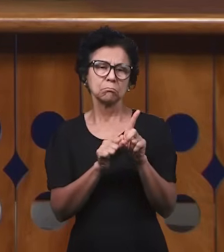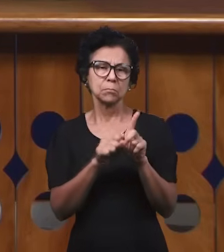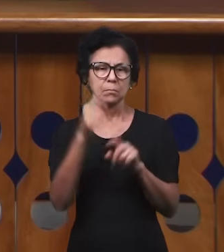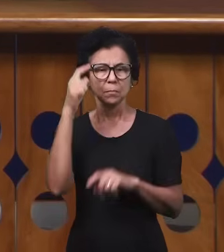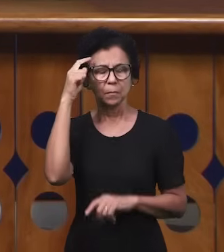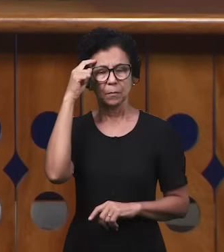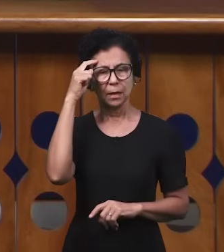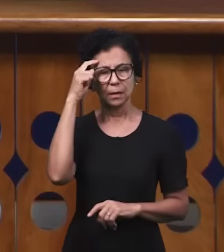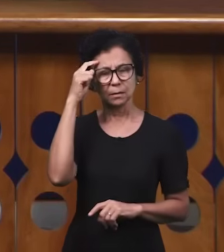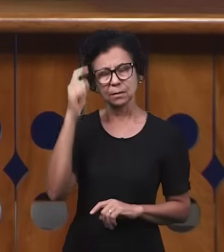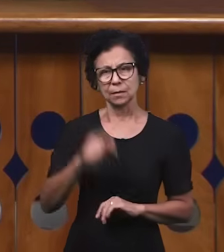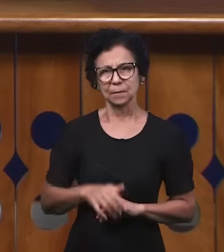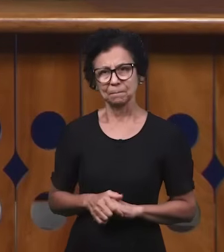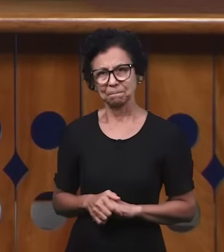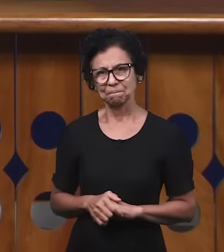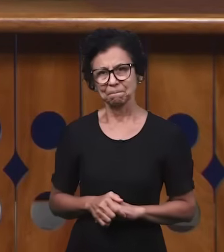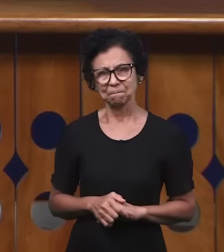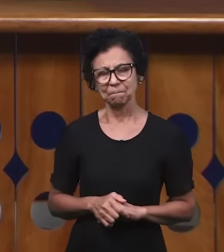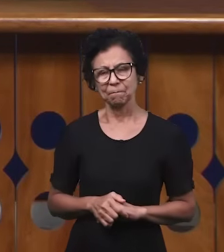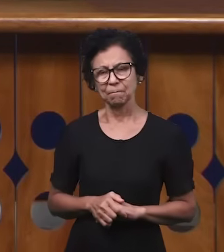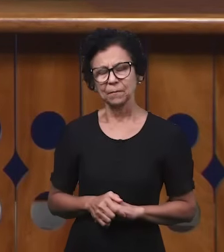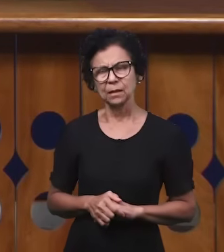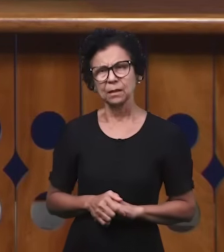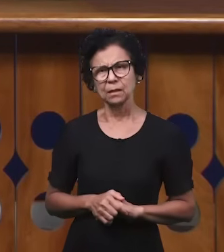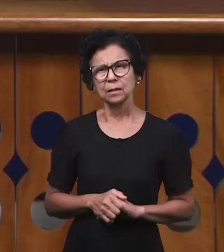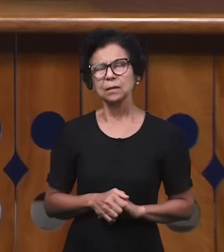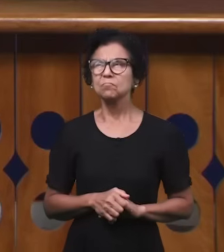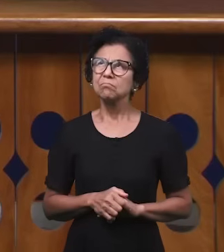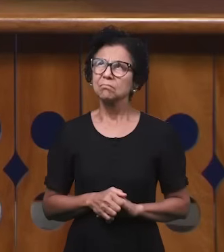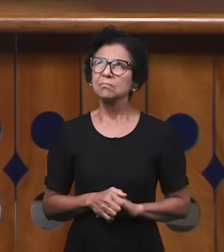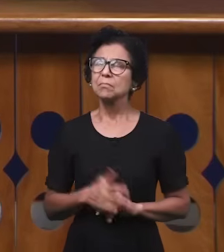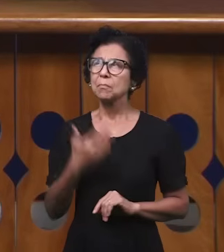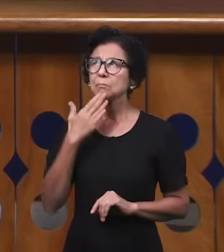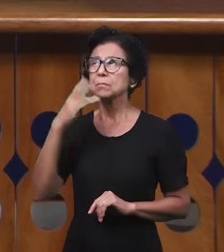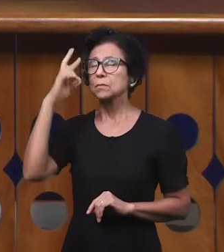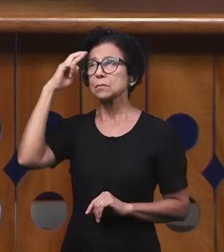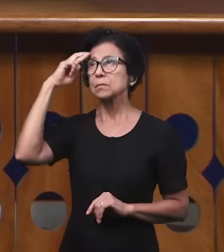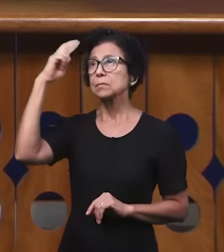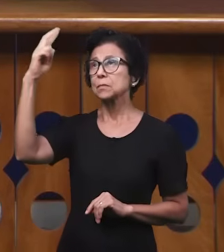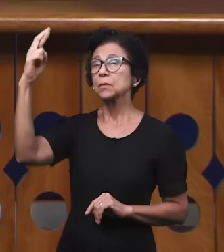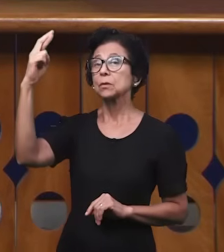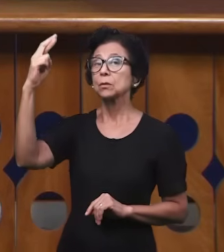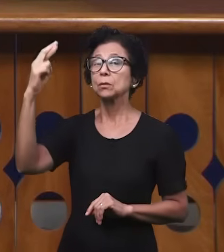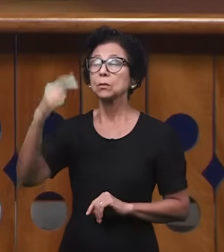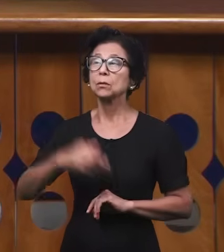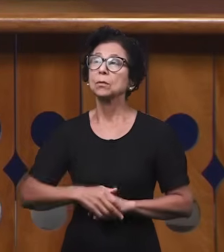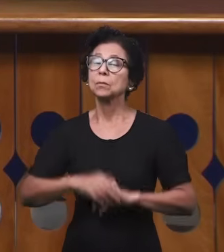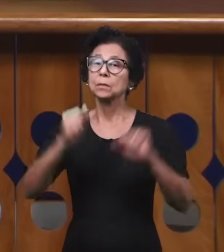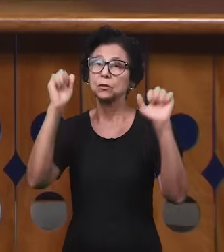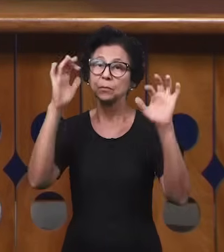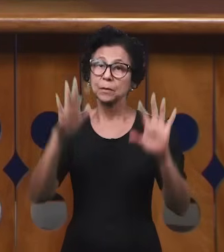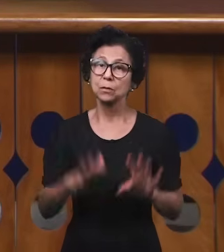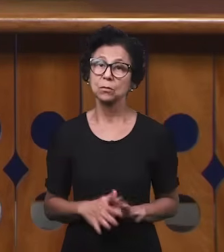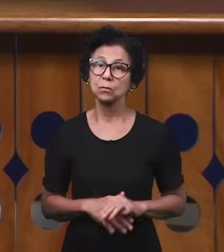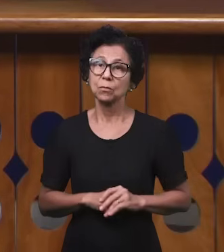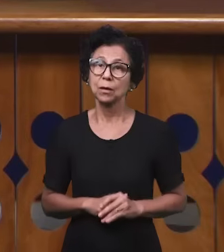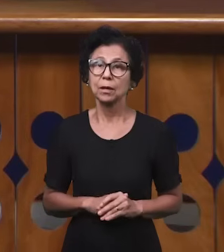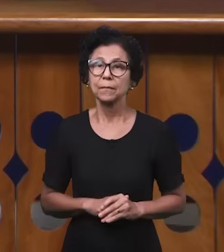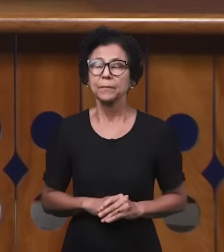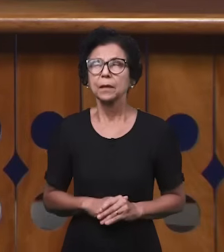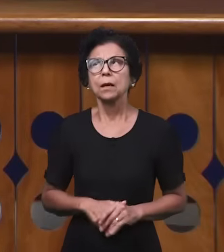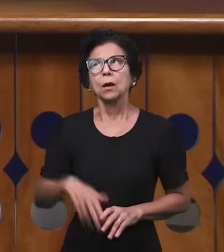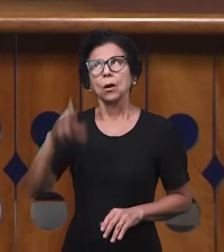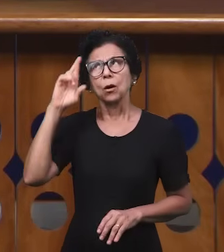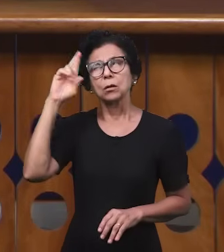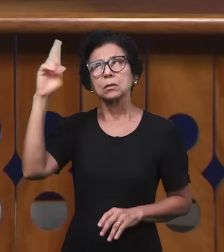Ore ao Senhor, né, para que o Senhor possa te dar a bênção que o Daniel pode ter. Senhor, como